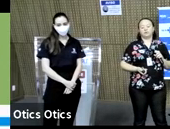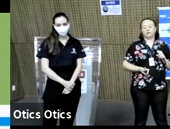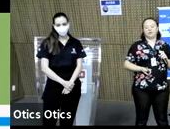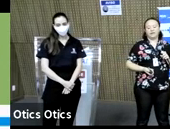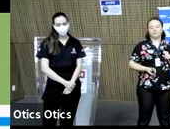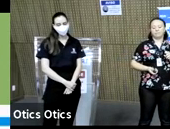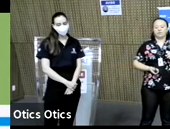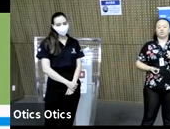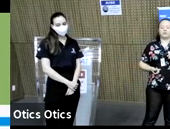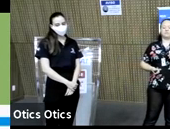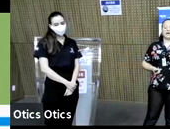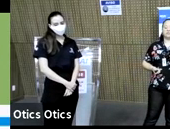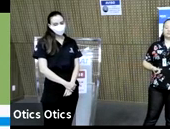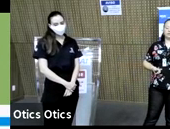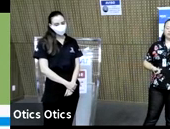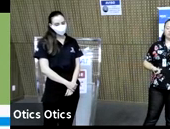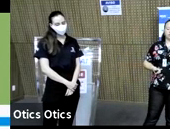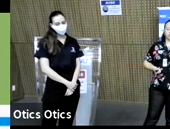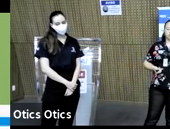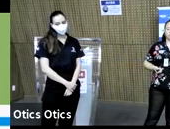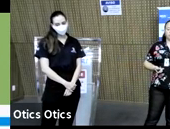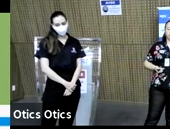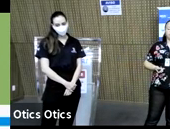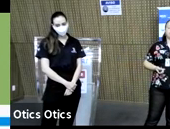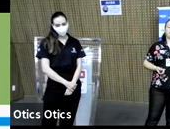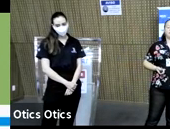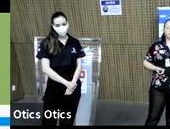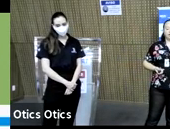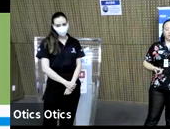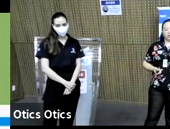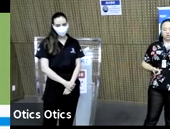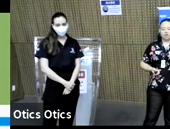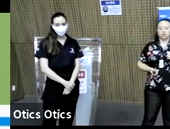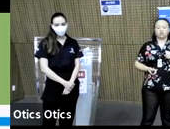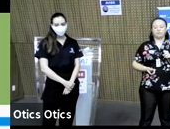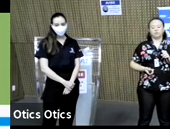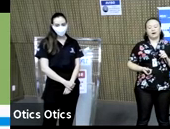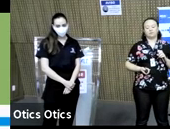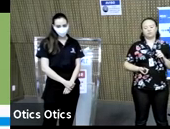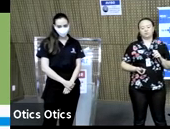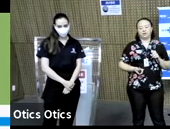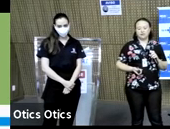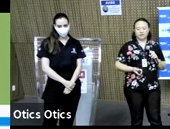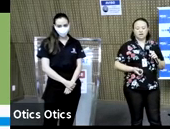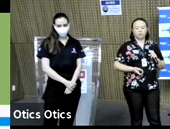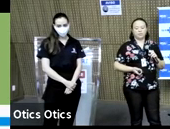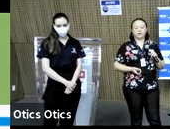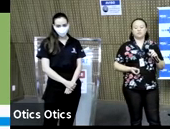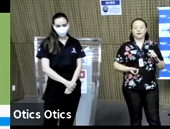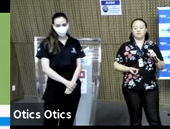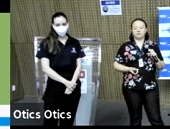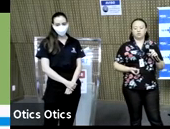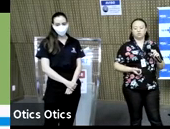Balanço da ouvidoria, nós tivemos 10 ouvidorias no ano de 2020, e um elogio, nós tivemos 4 ouvidorias no